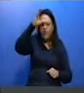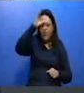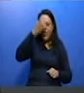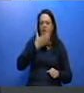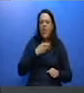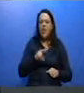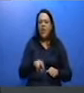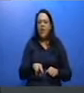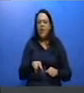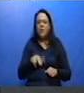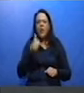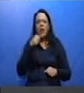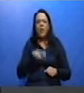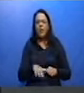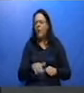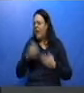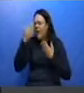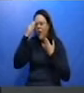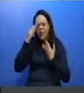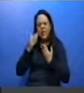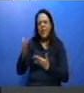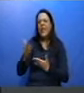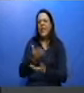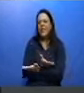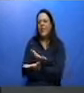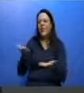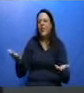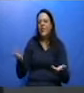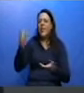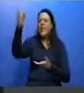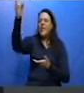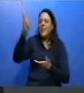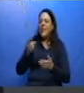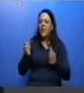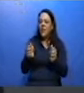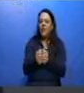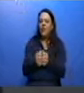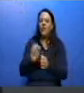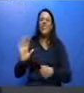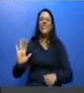ajudando? Muito obrigada. Fiquem com Deus e até a próxima aula.